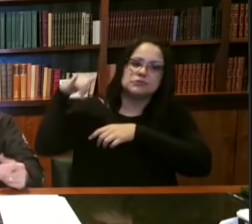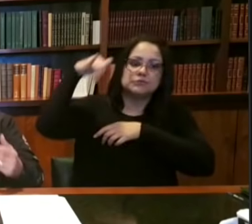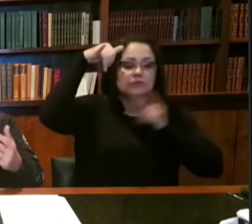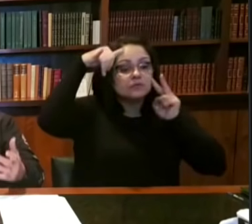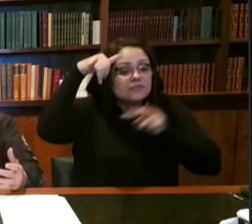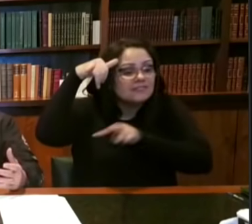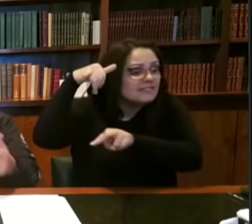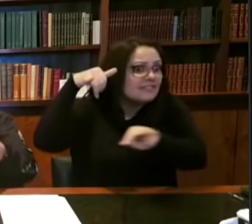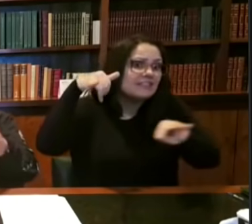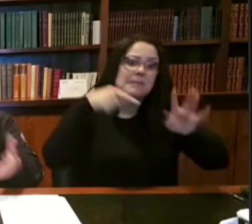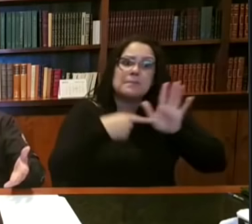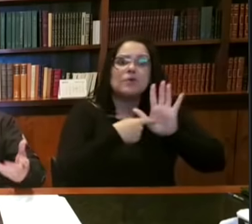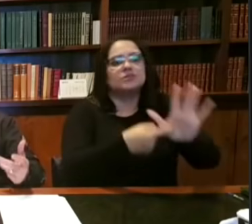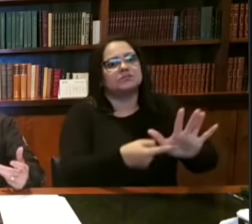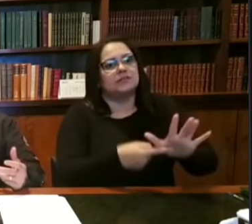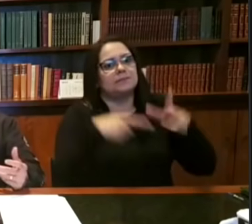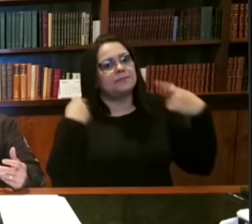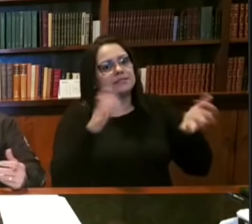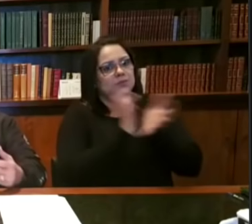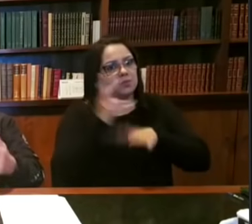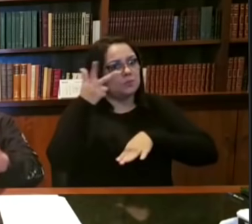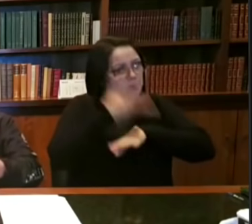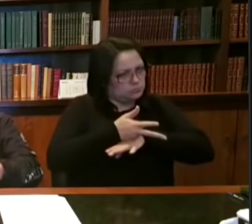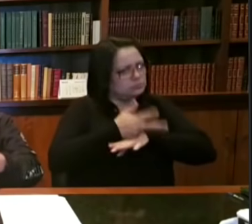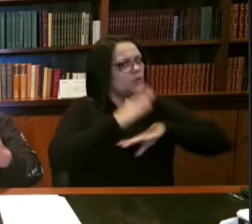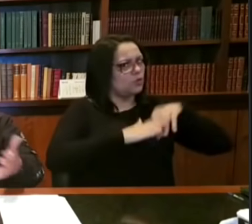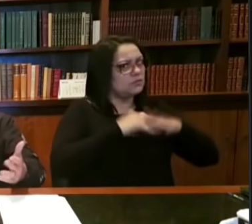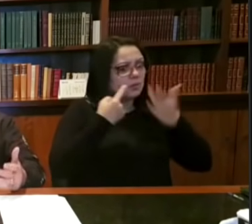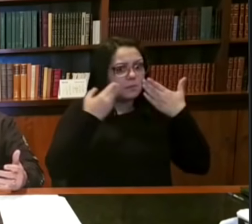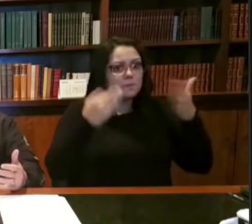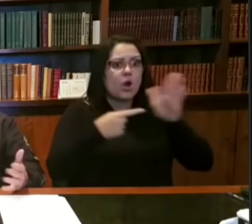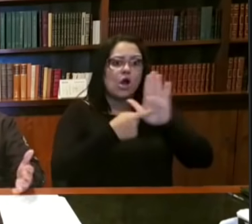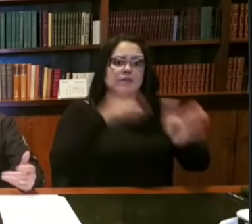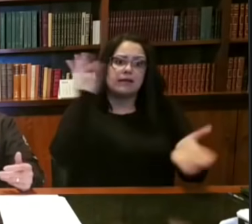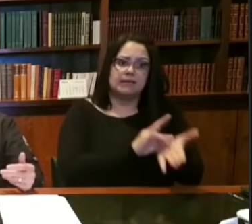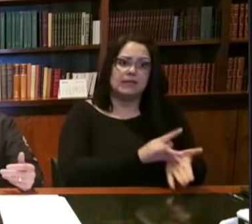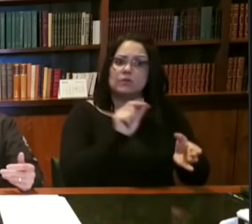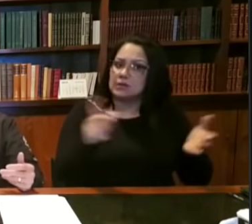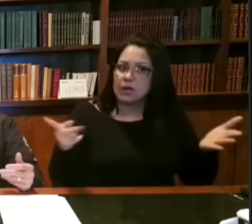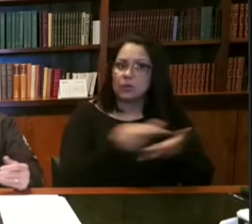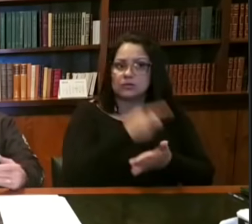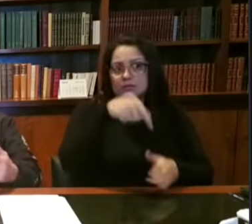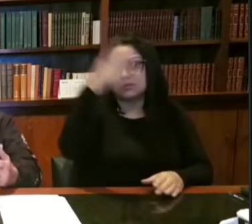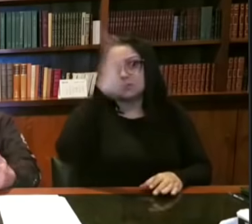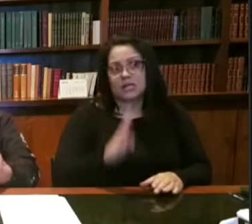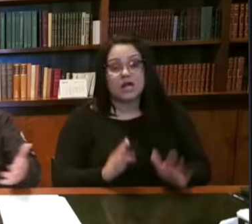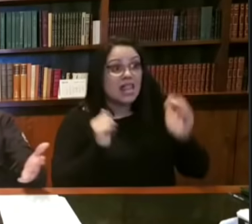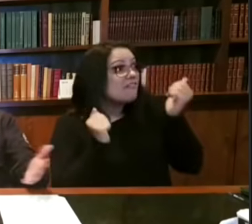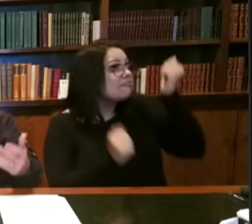ir, para mostrar, logicamente, levando gente da imprensa, né, para mostrar a realidade do que acontece no Brasil. Que